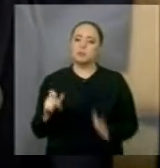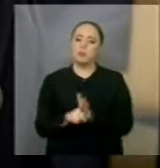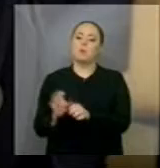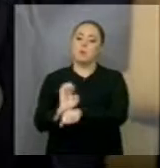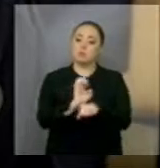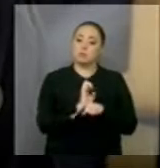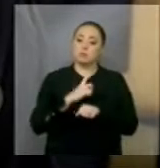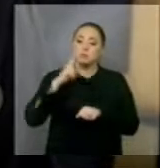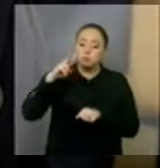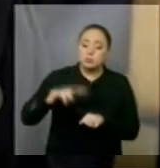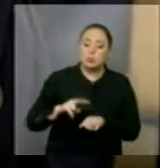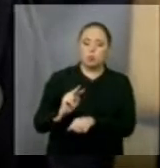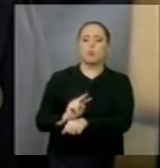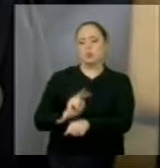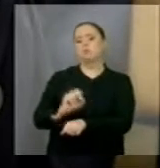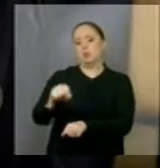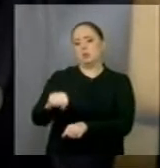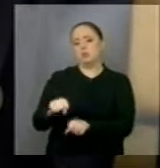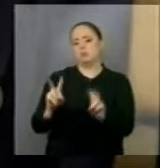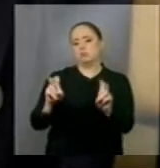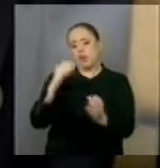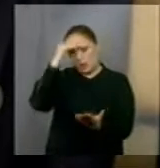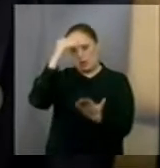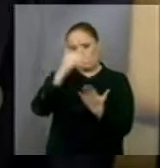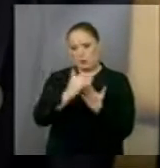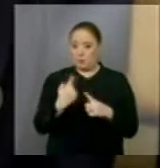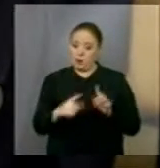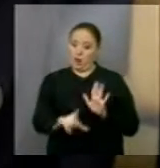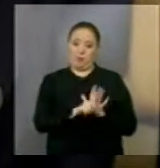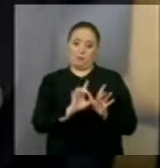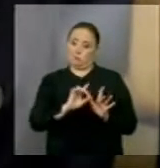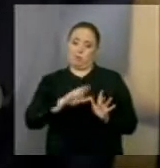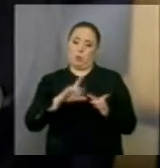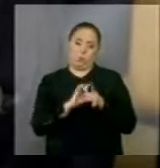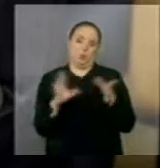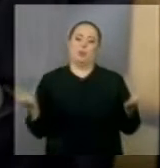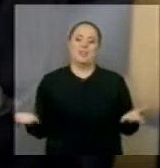têm tido um zelo mais que redobrado em relação a esse aspecto, até porque a lei não autorizaria mesmo, de todo modo, porque